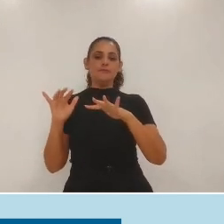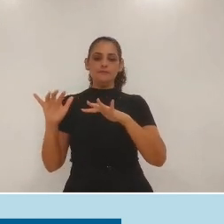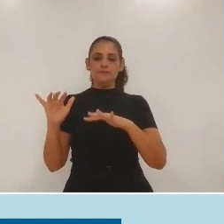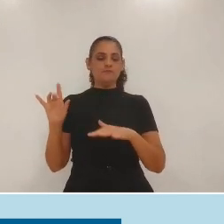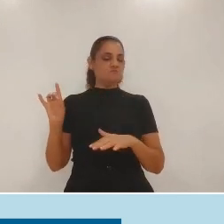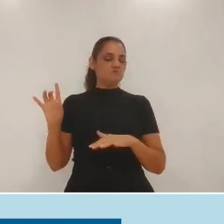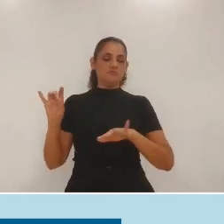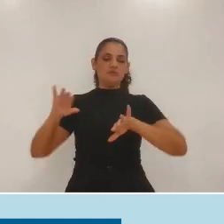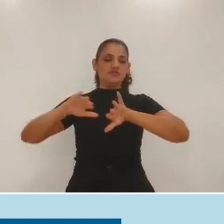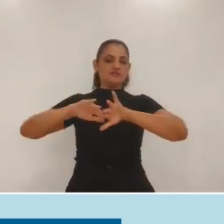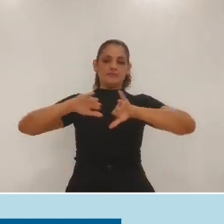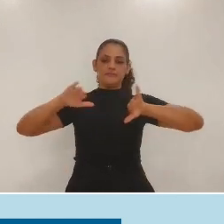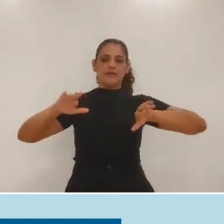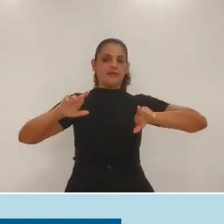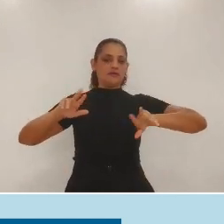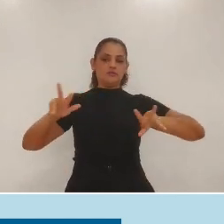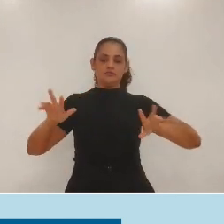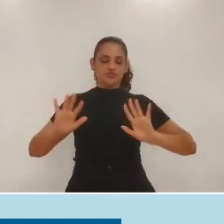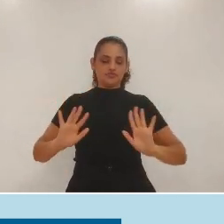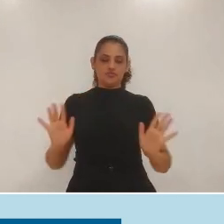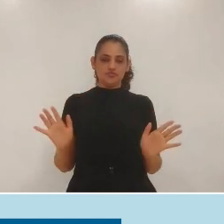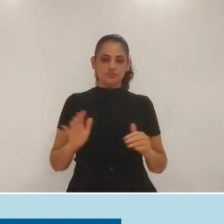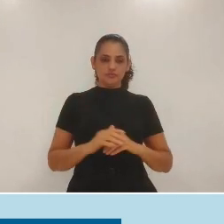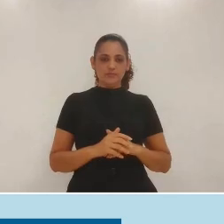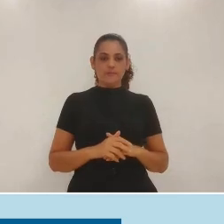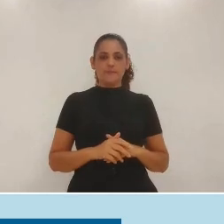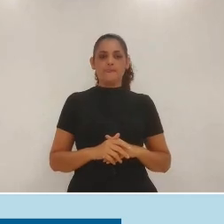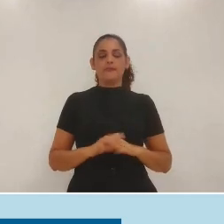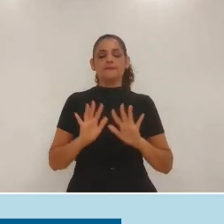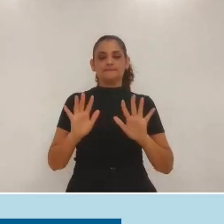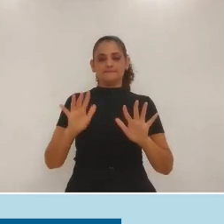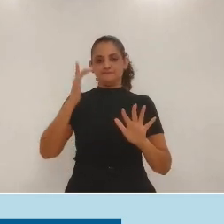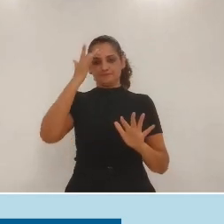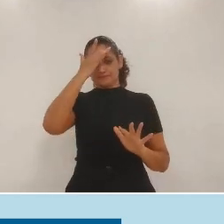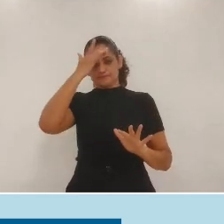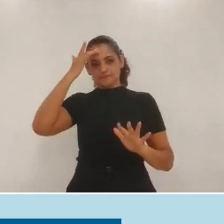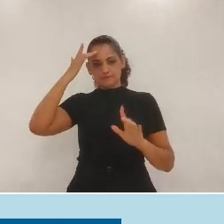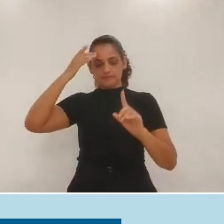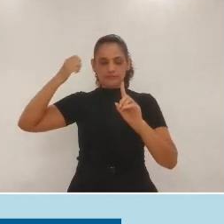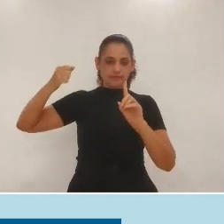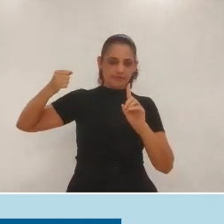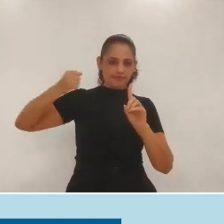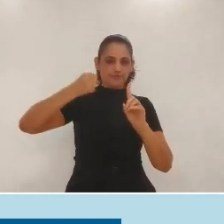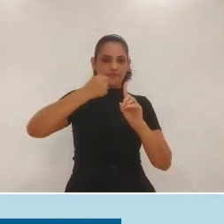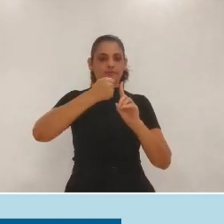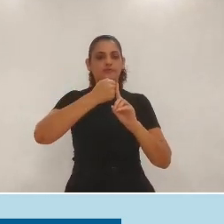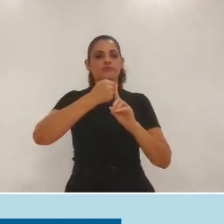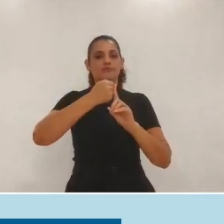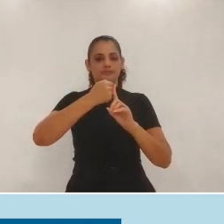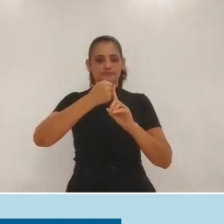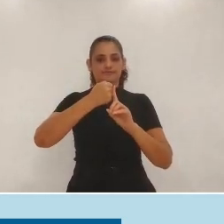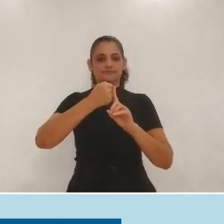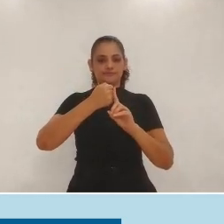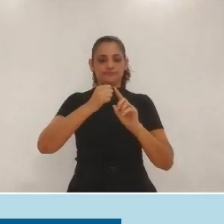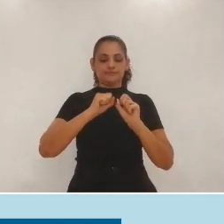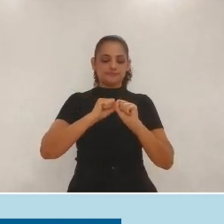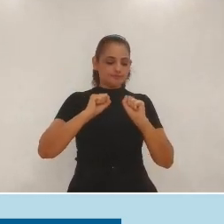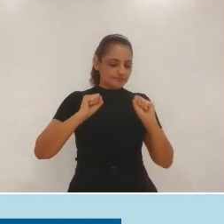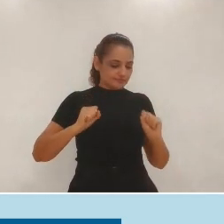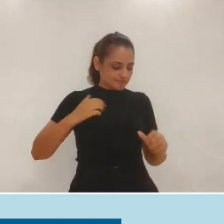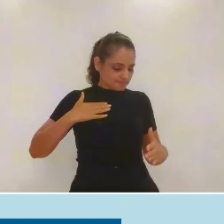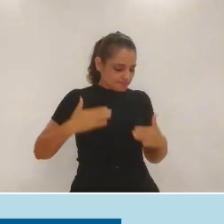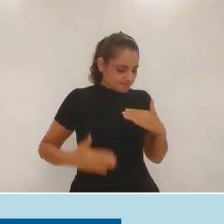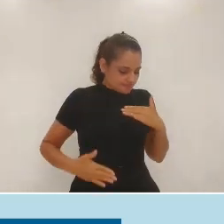ela é hipermobilidade. Quando a pessoa começa a afetar vários sistemas no corpo dela, por isso que